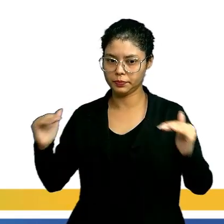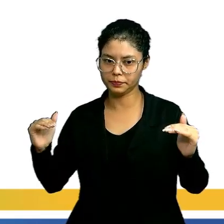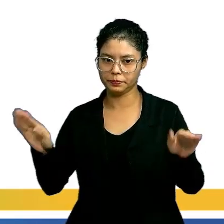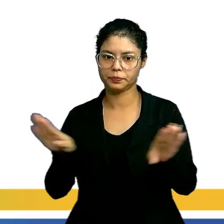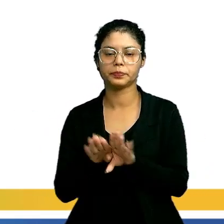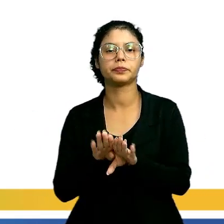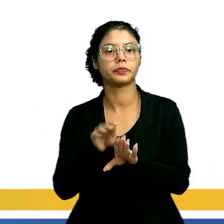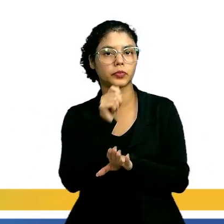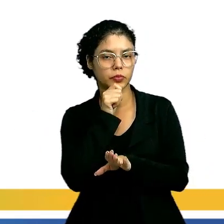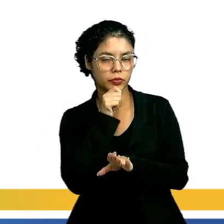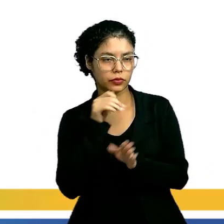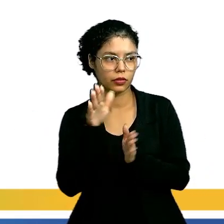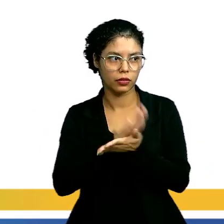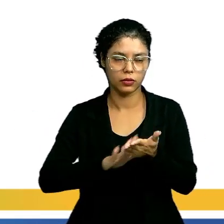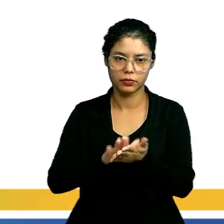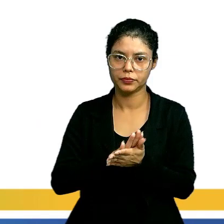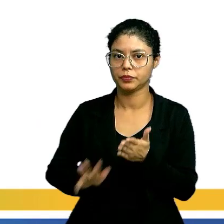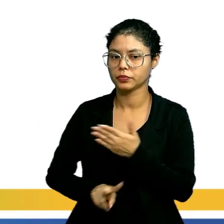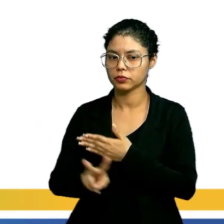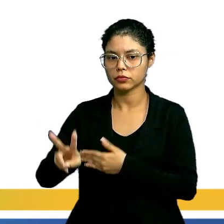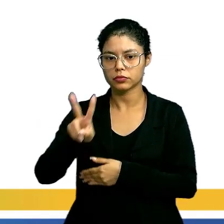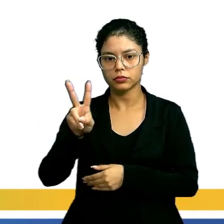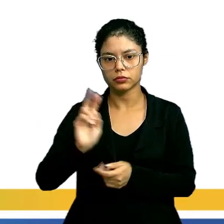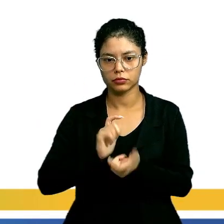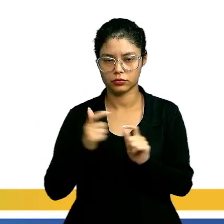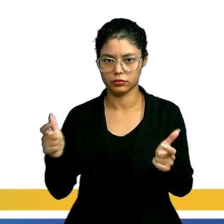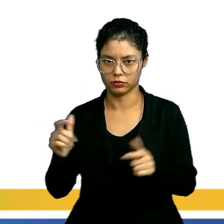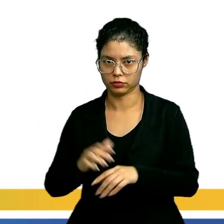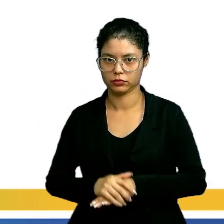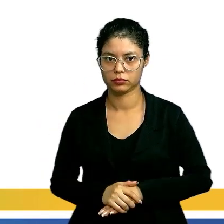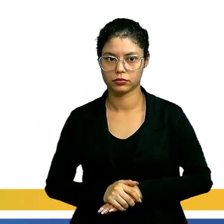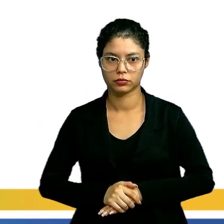já que ele não especifica o valor e nem tamanho da área.